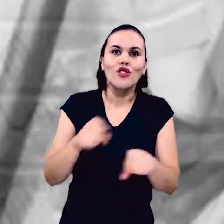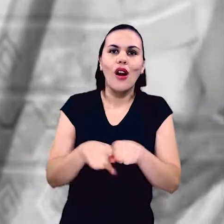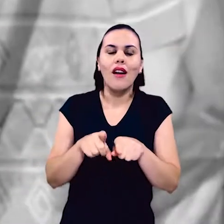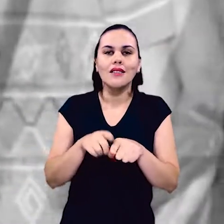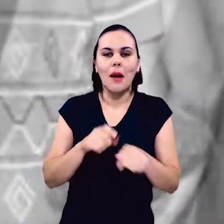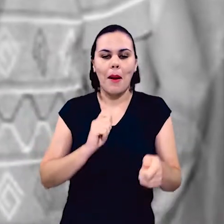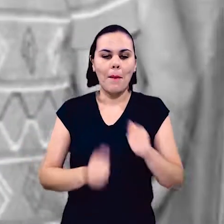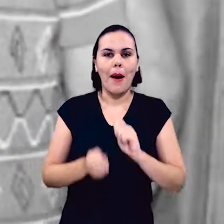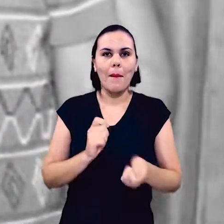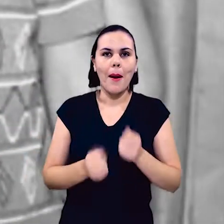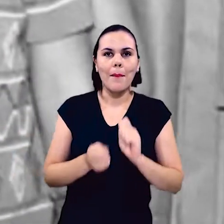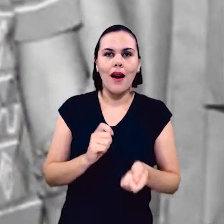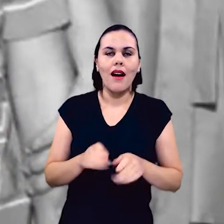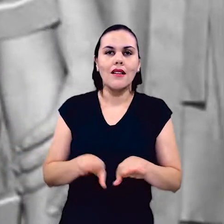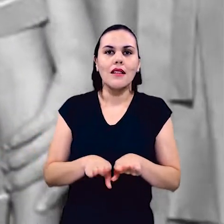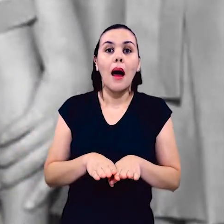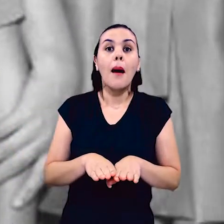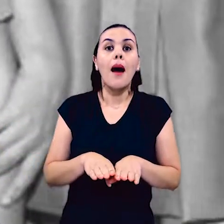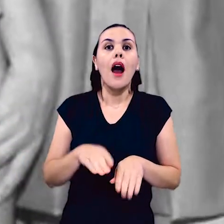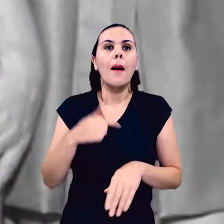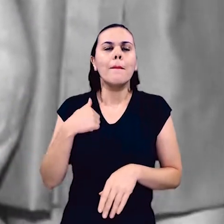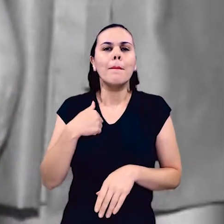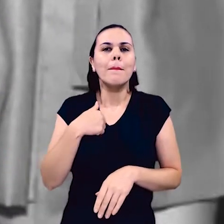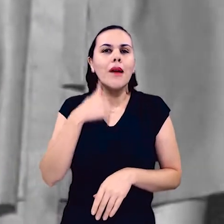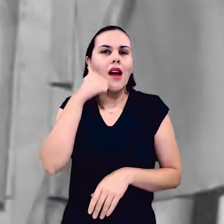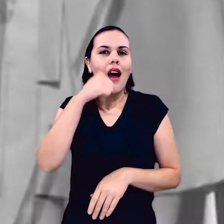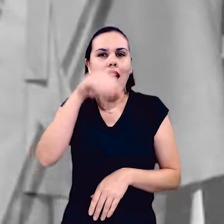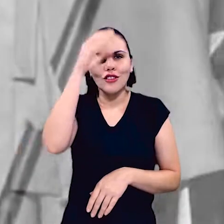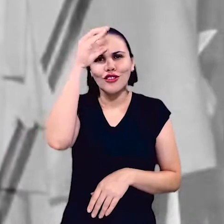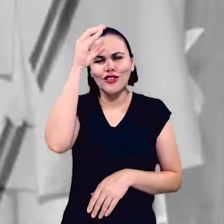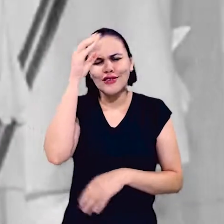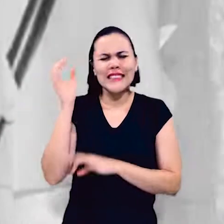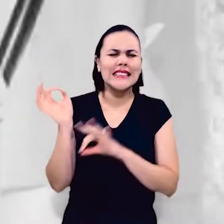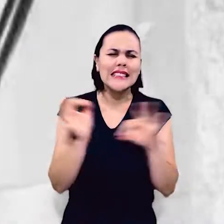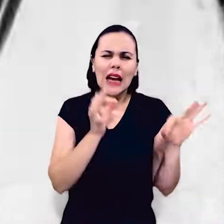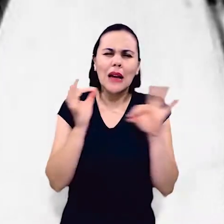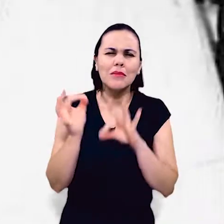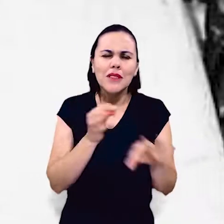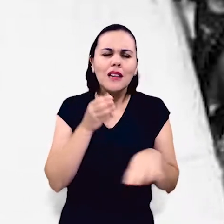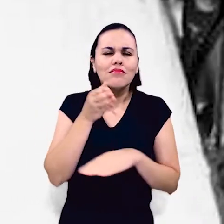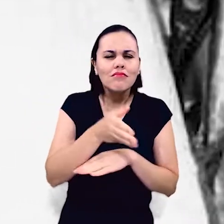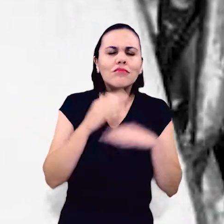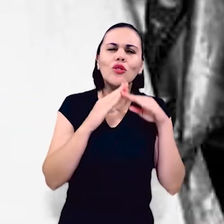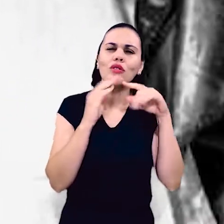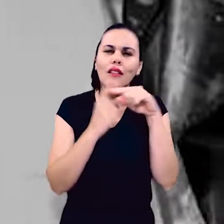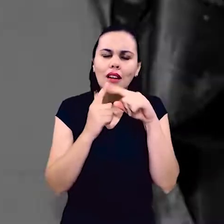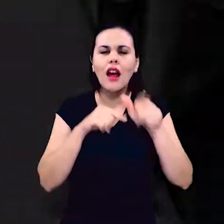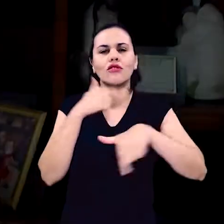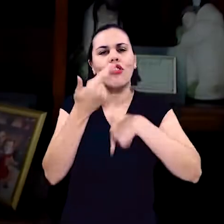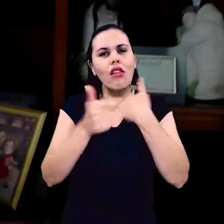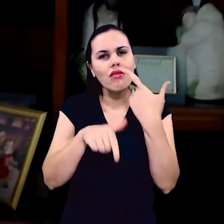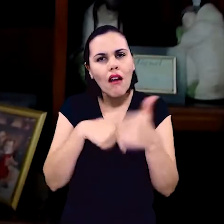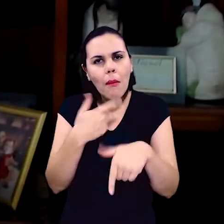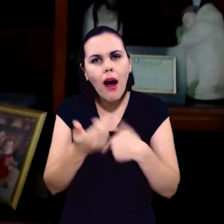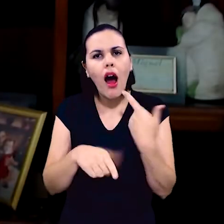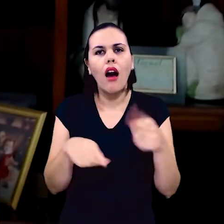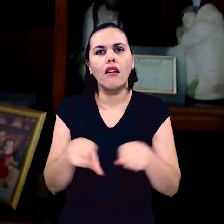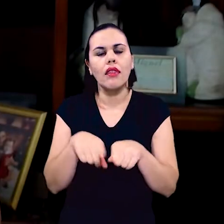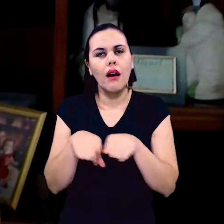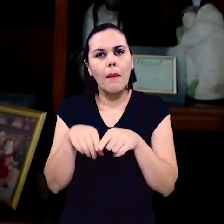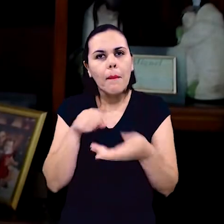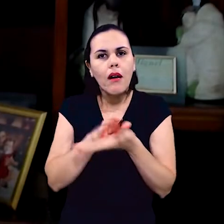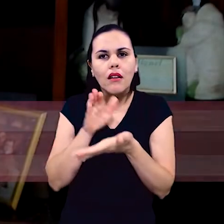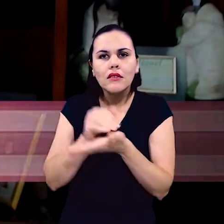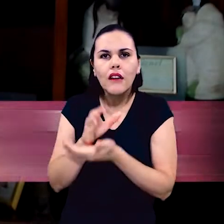do soca, ele tocava na bandinha. As minhas tias, né? Elas eram muito, são muito, elas sempre foram muito devotas,